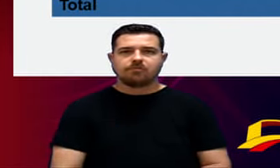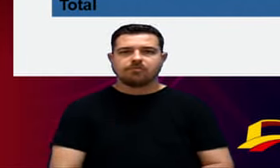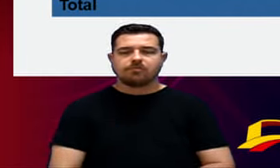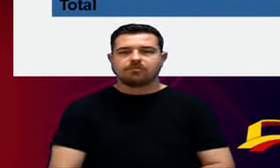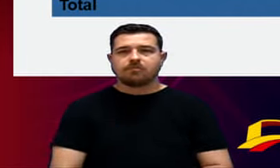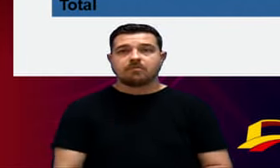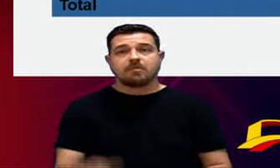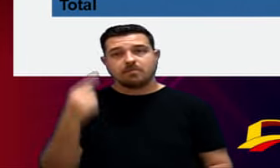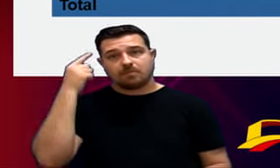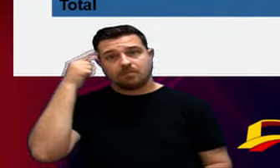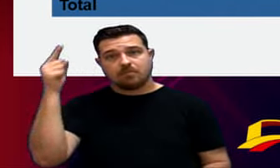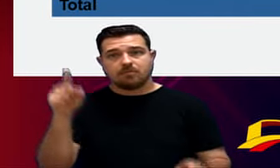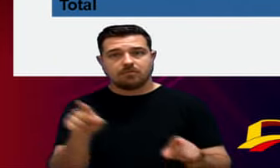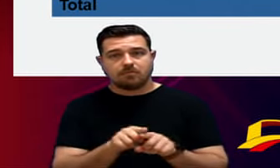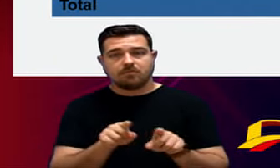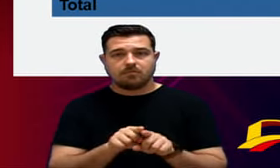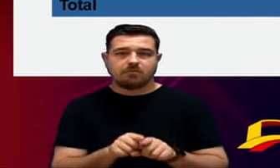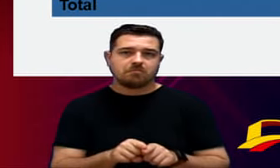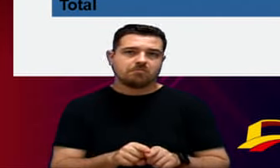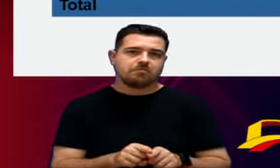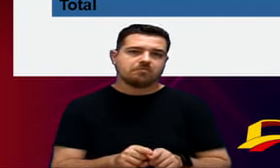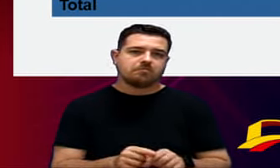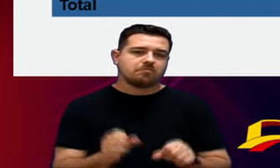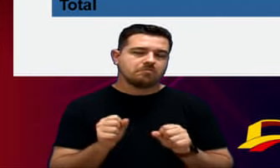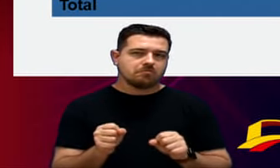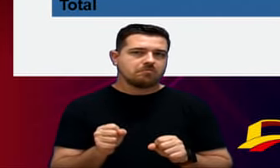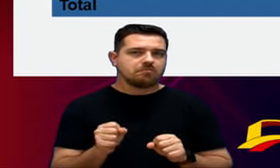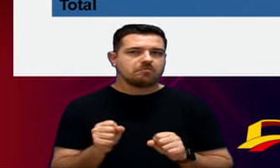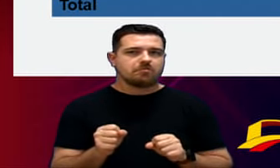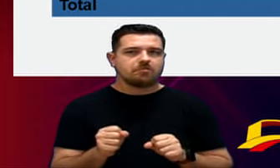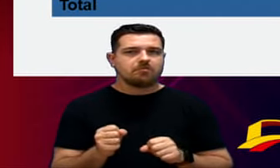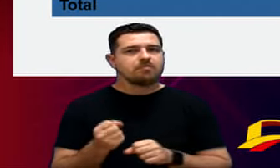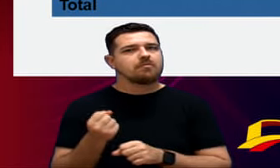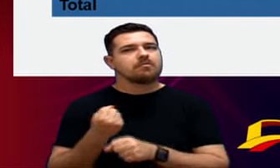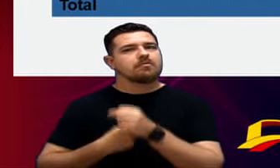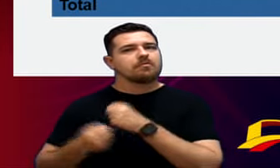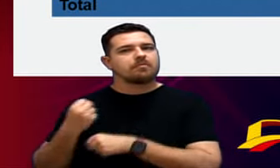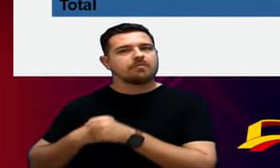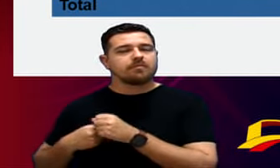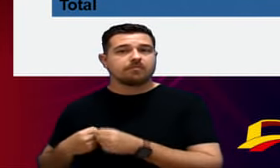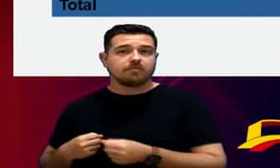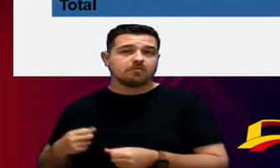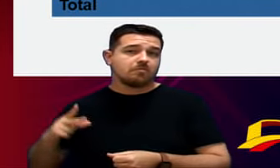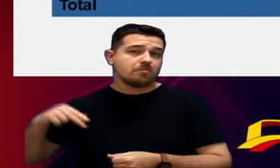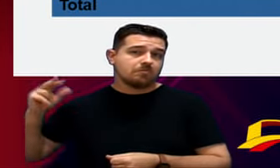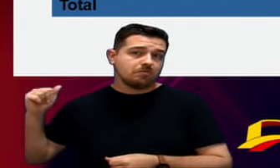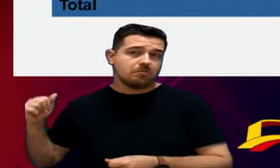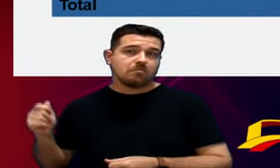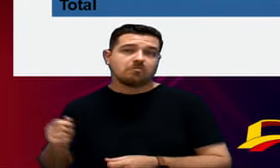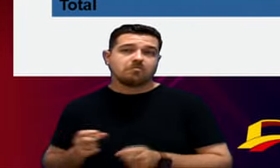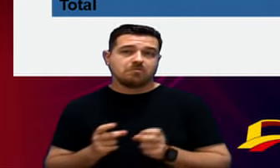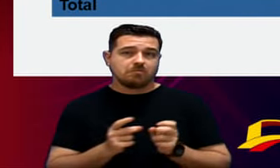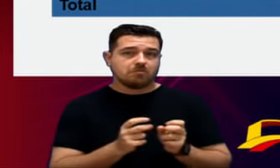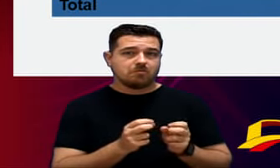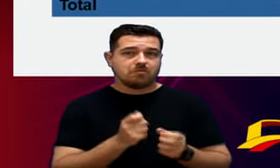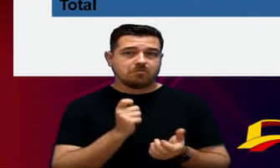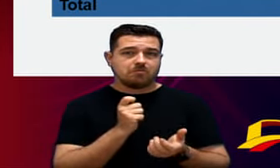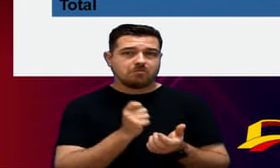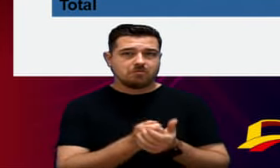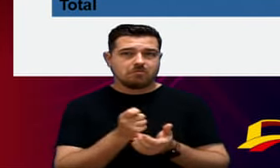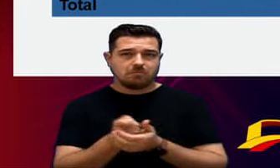que talvez na história os 37 anos da guarda civil municipal nunca se investiu tanto na nossa